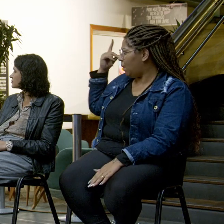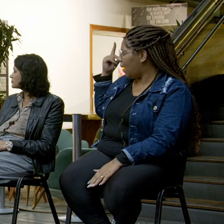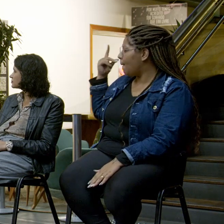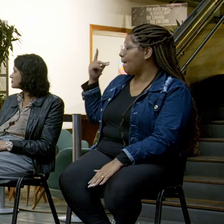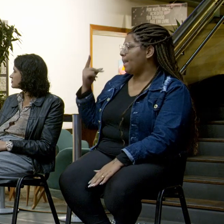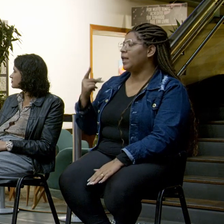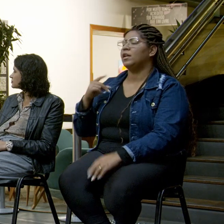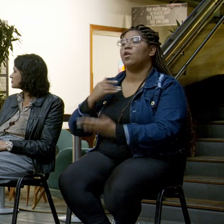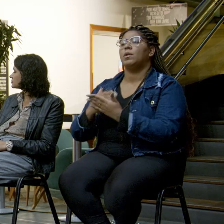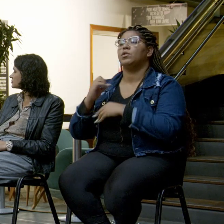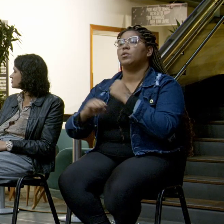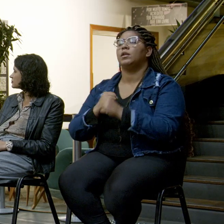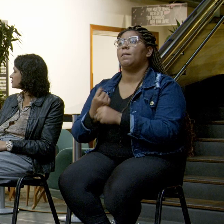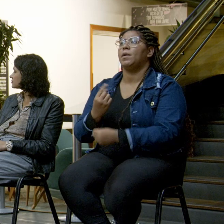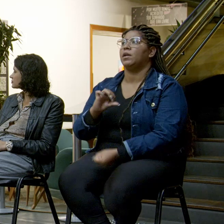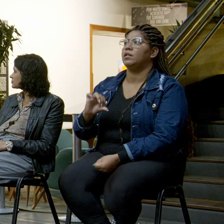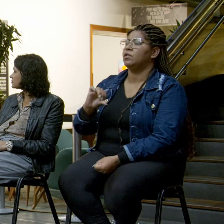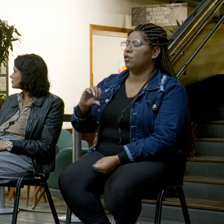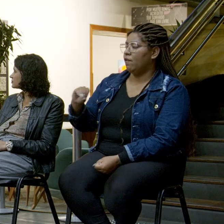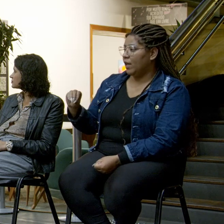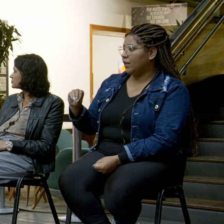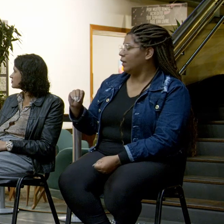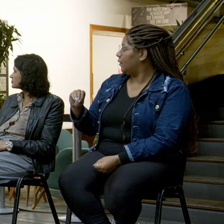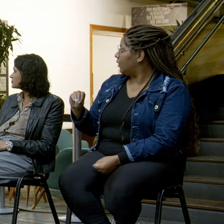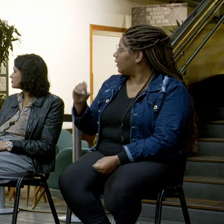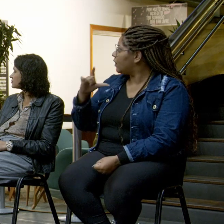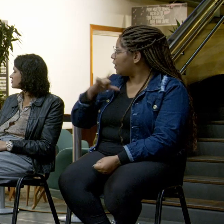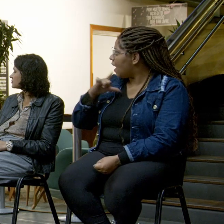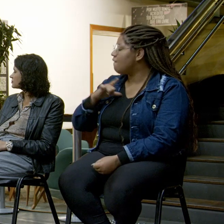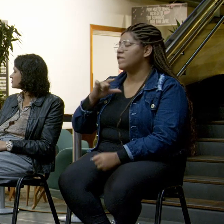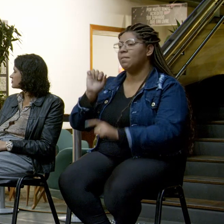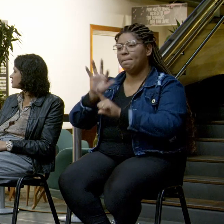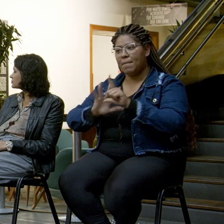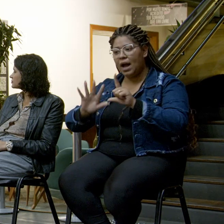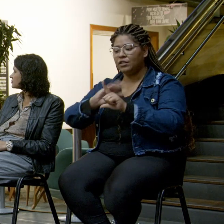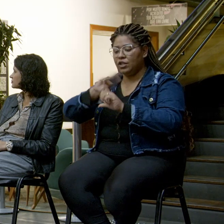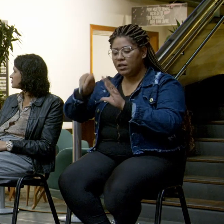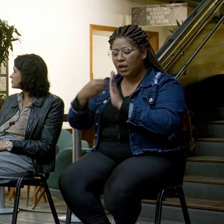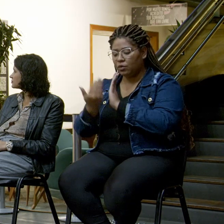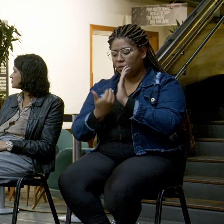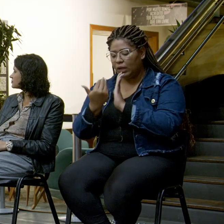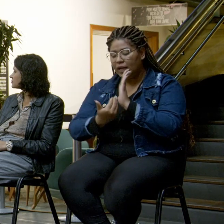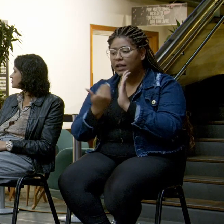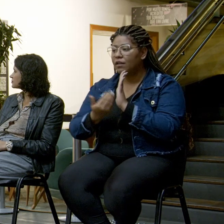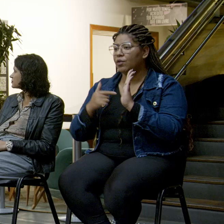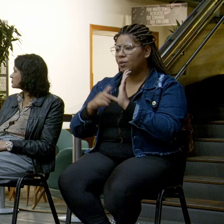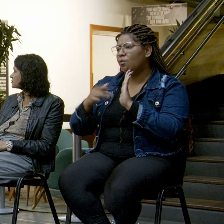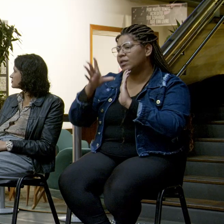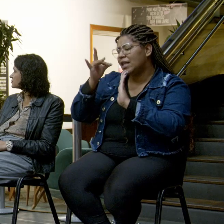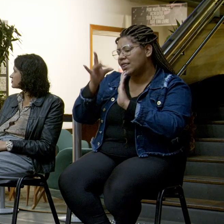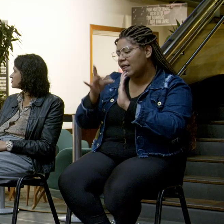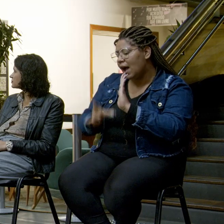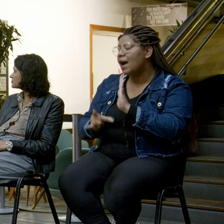edição dos anos 1590 foi publicada com ilustrações, essa daí, gravadas em metal, com muito mais detalhe, dessa